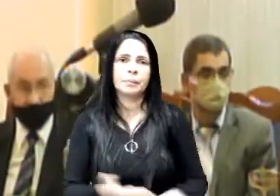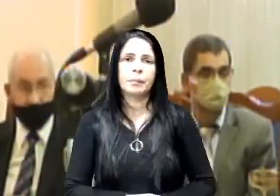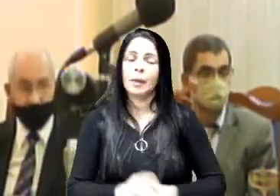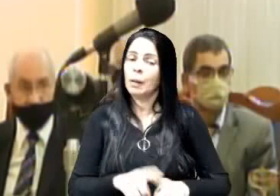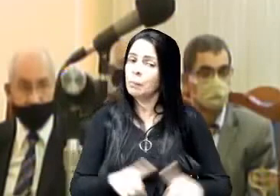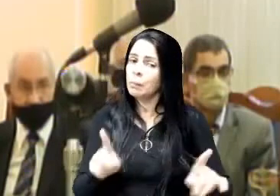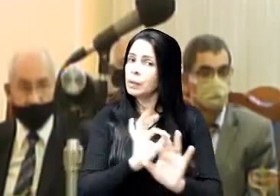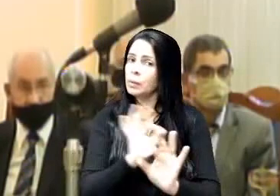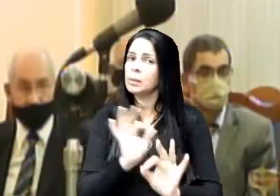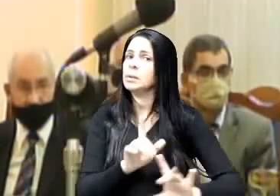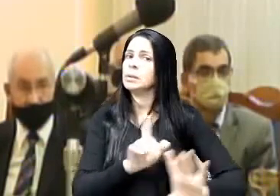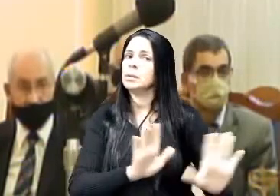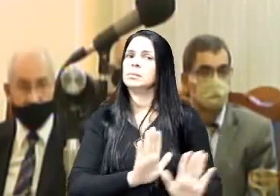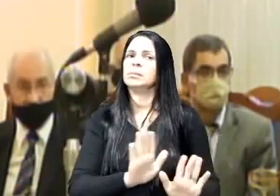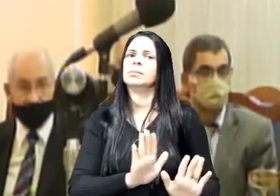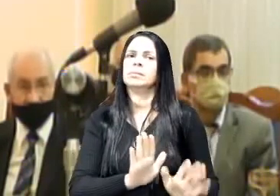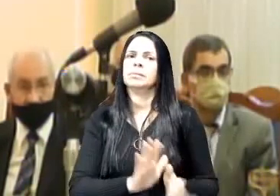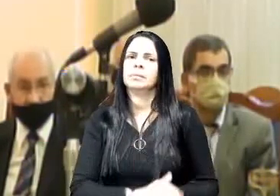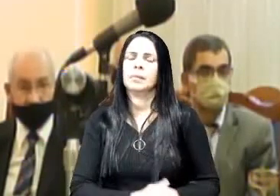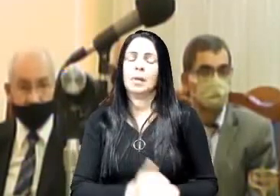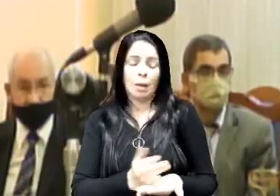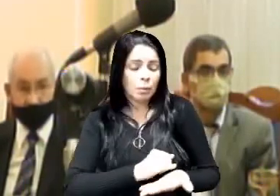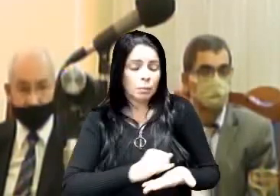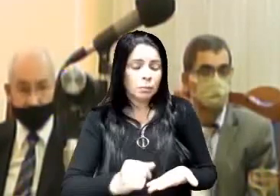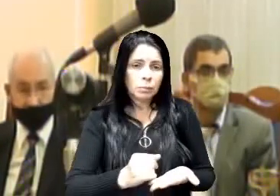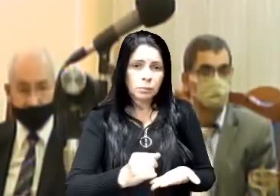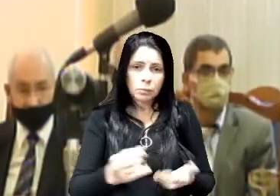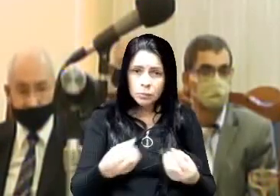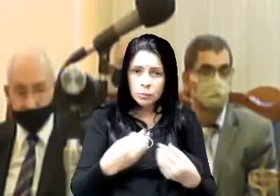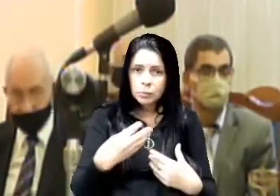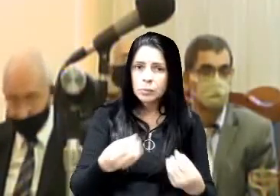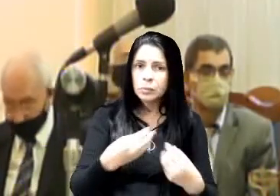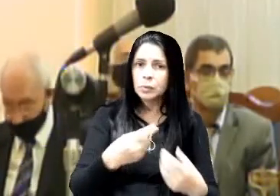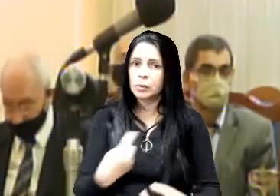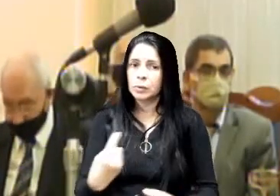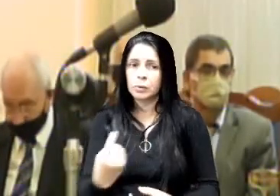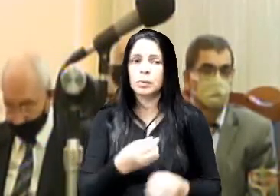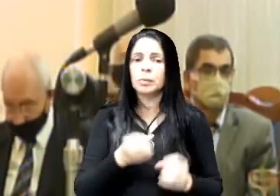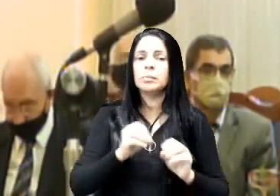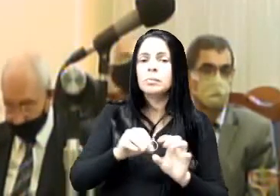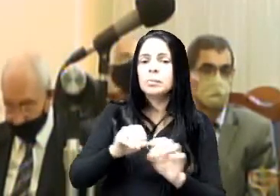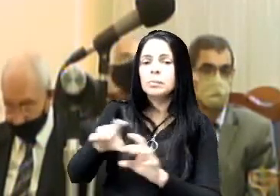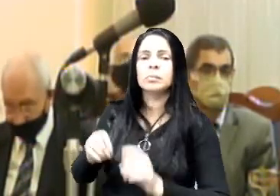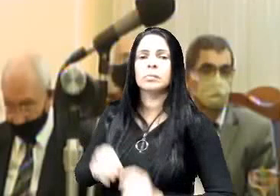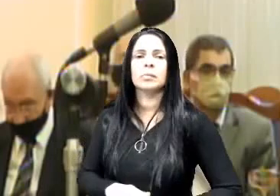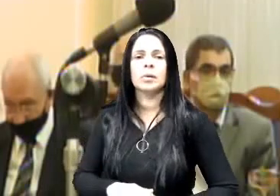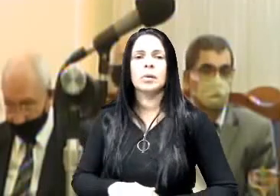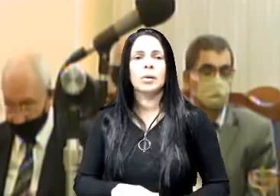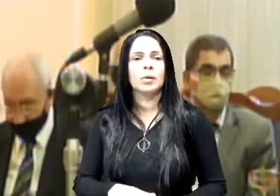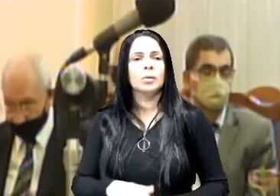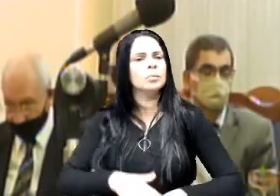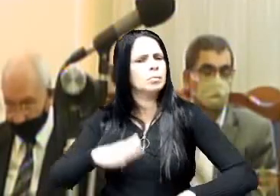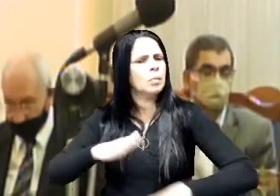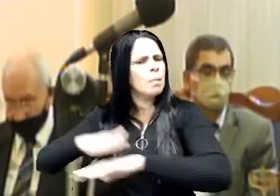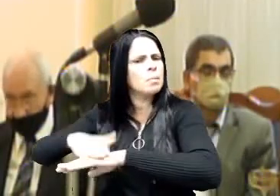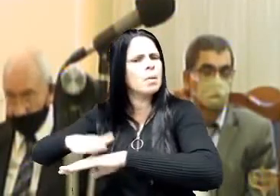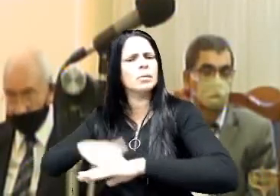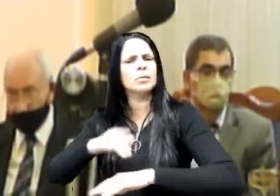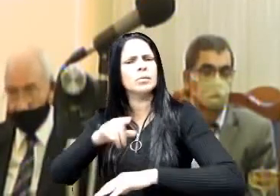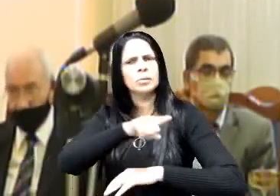Mas não é bem assim. A Bíblia nos ensina que quanto mais você consegue